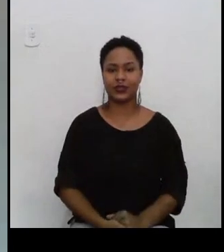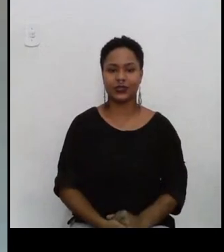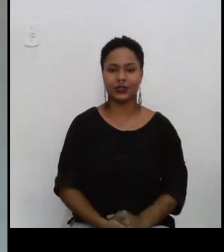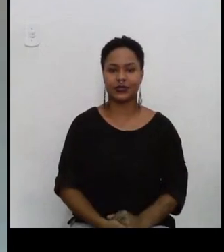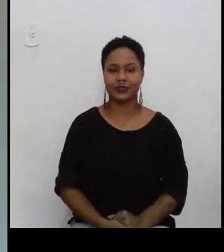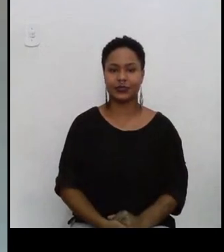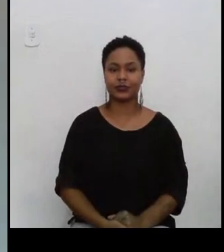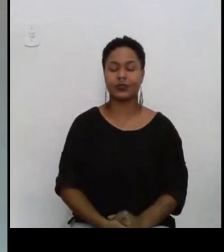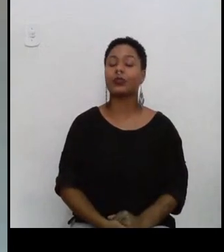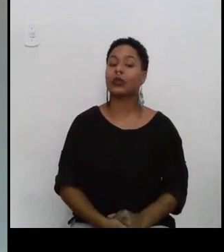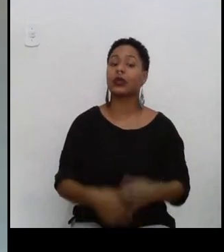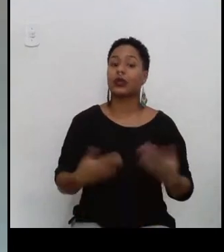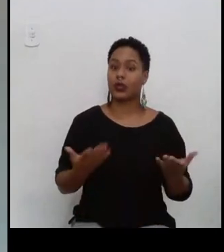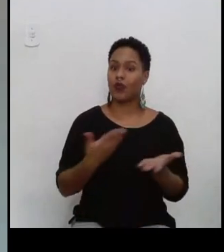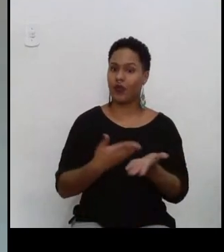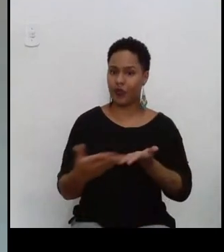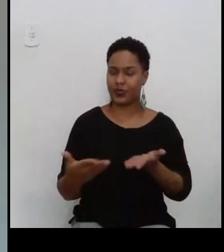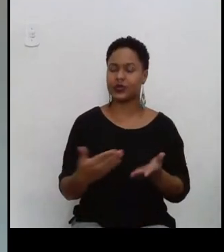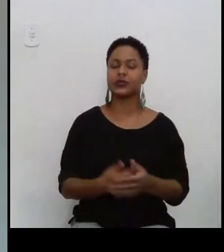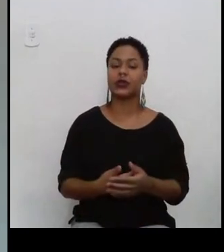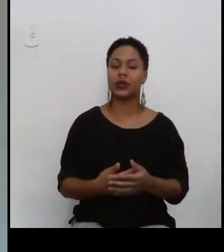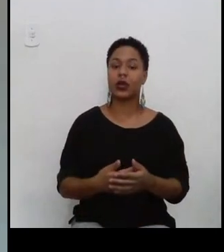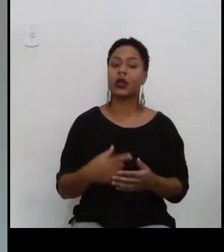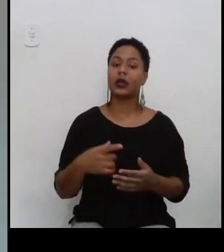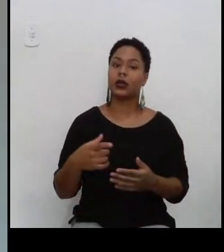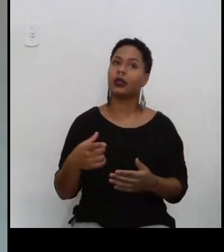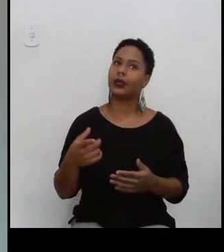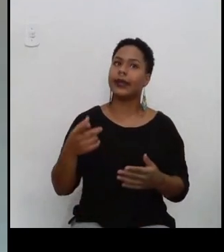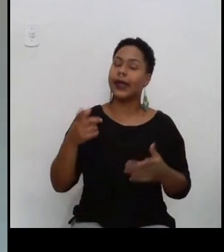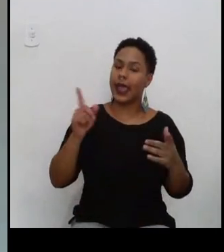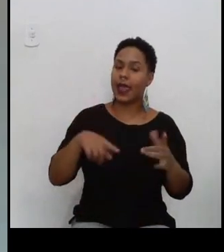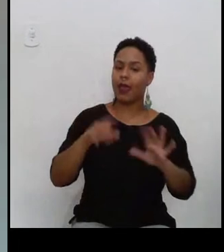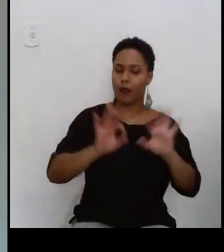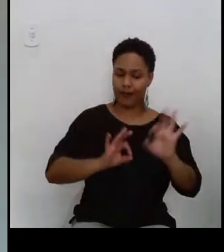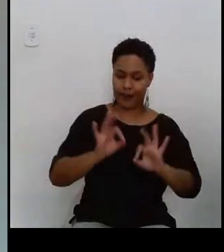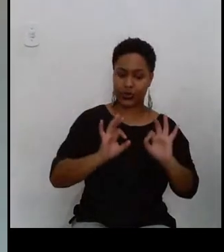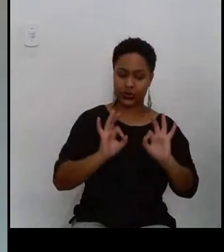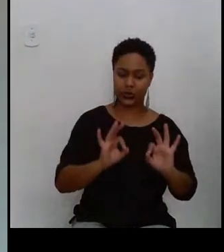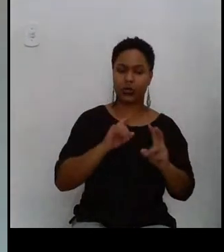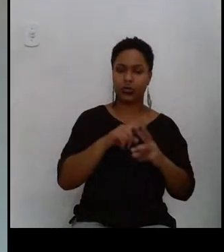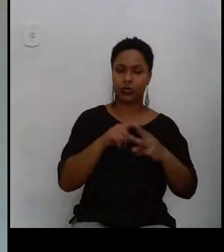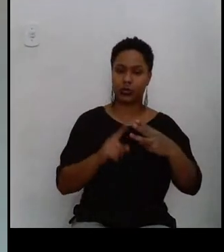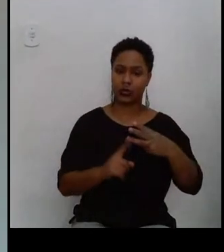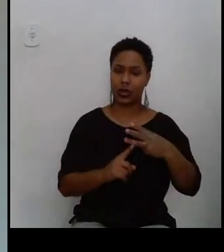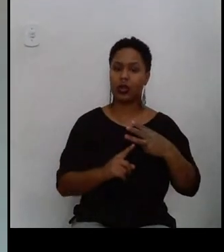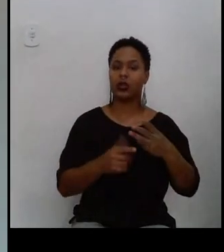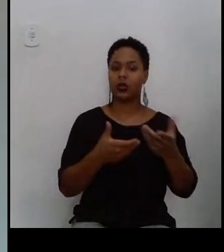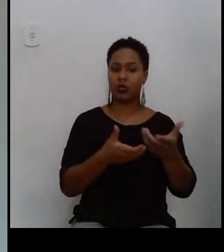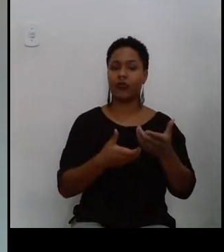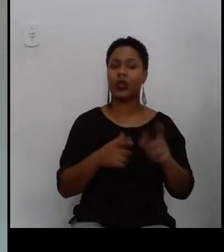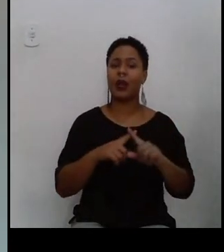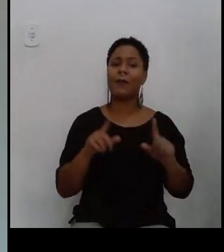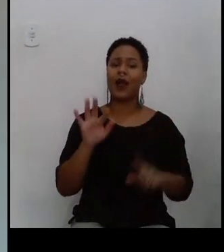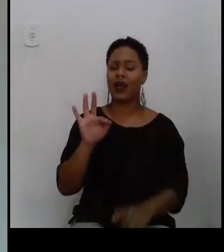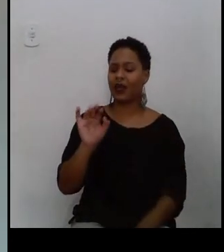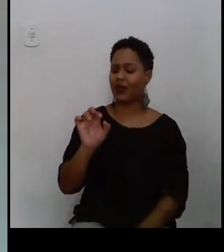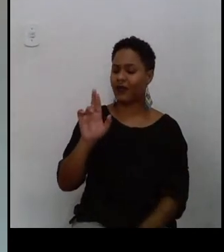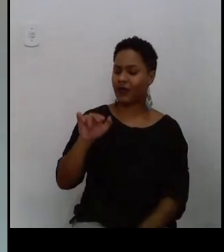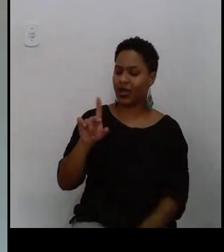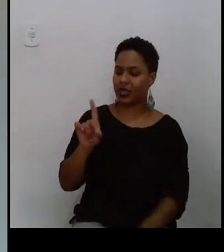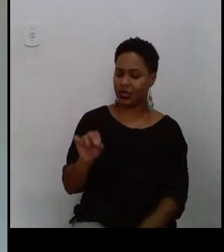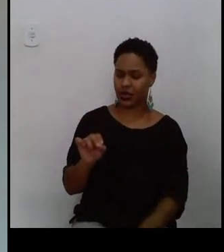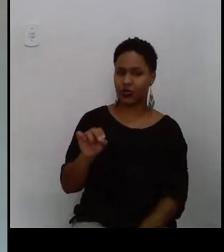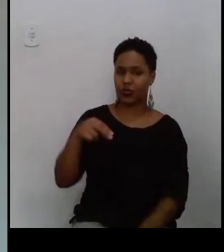a gente vai ter a gente teria três convidados gente para esta mesma intensamente Fernando nada não conseguiu